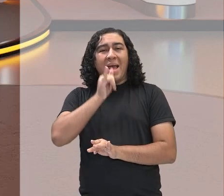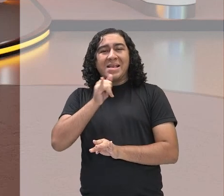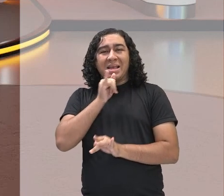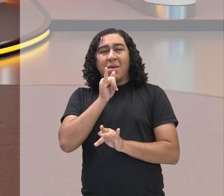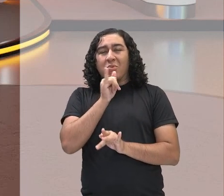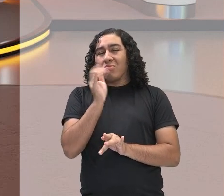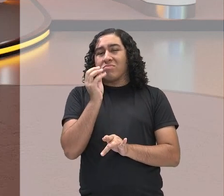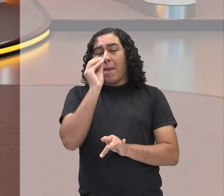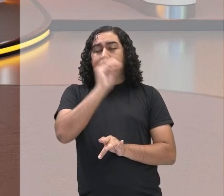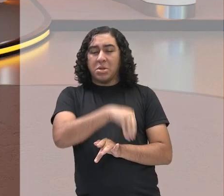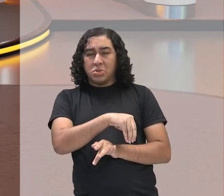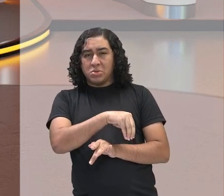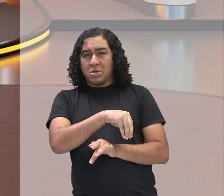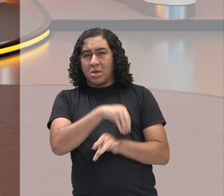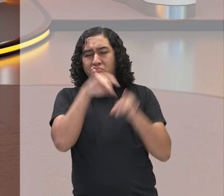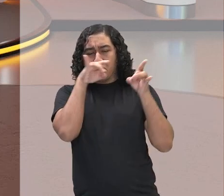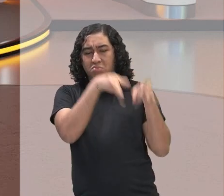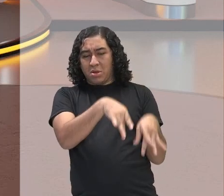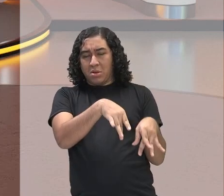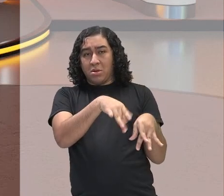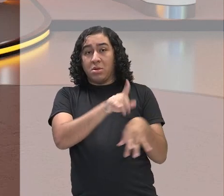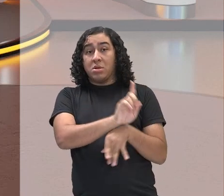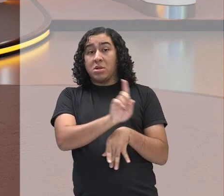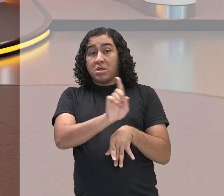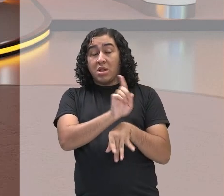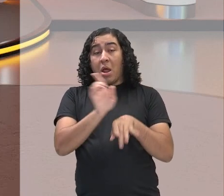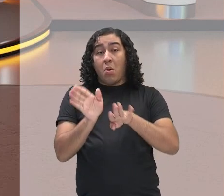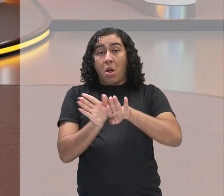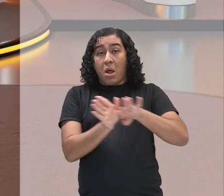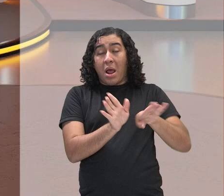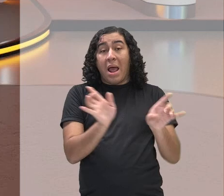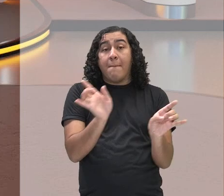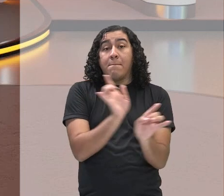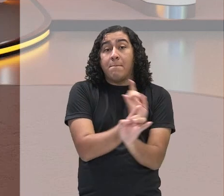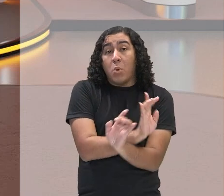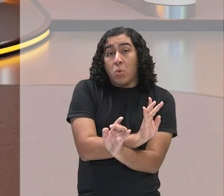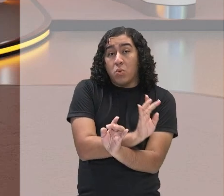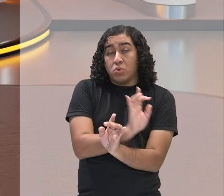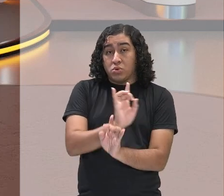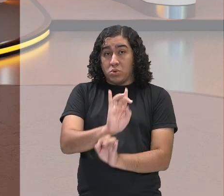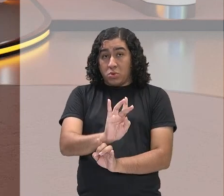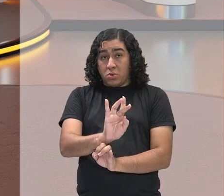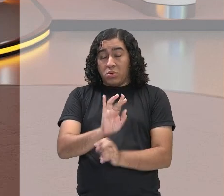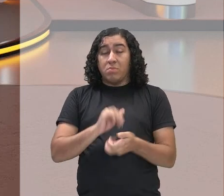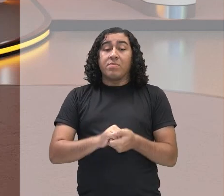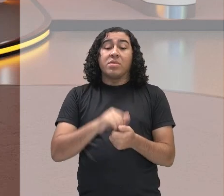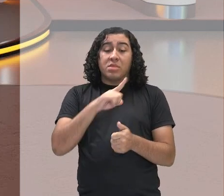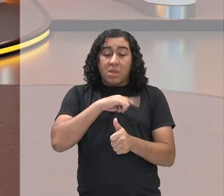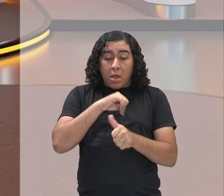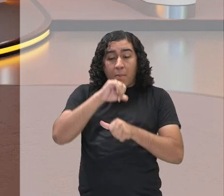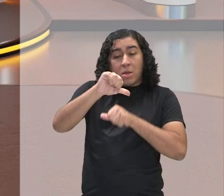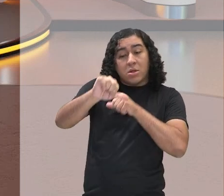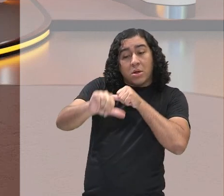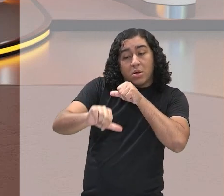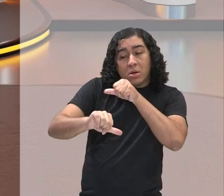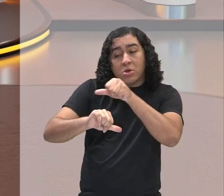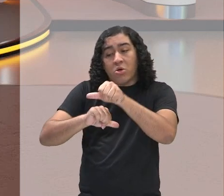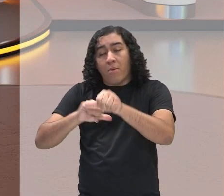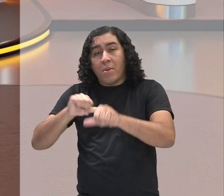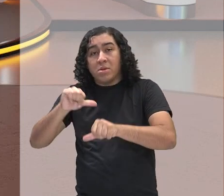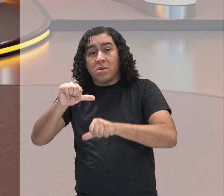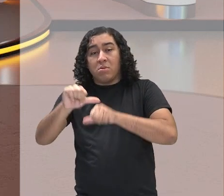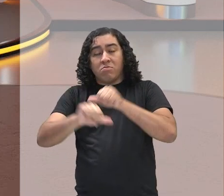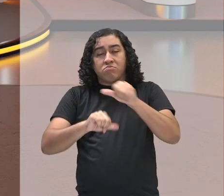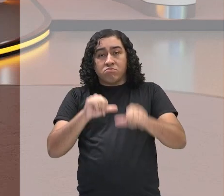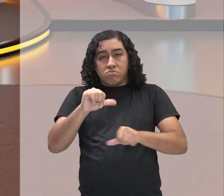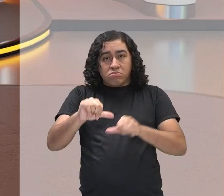abandone, preste bem atenção nisso, tá? Mas existe uma passagem, existe uma mudança de visão. Eu